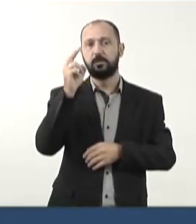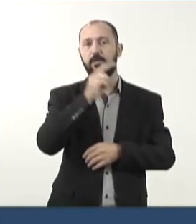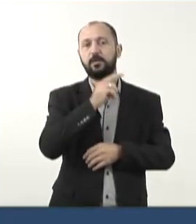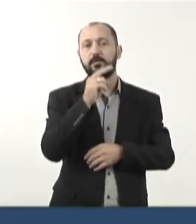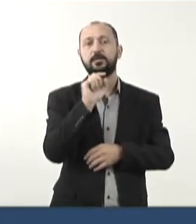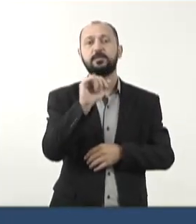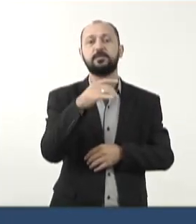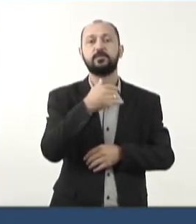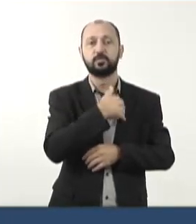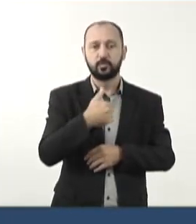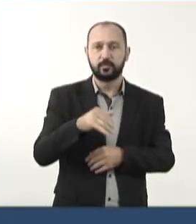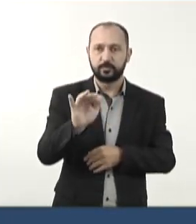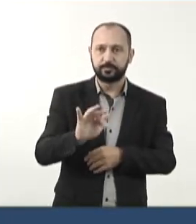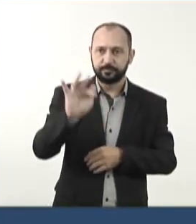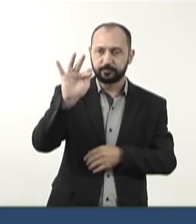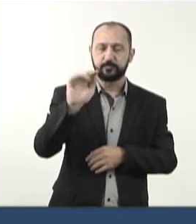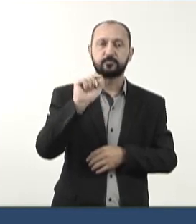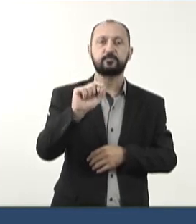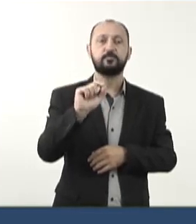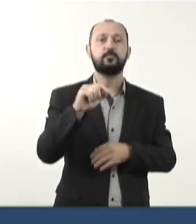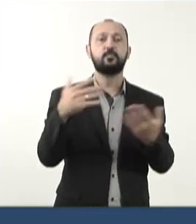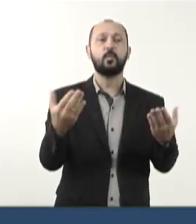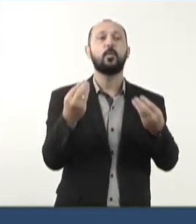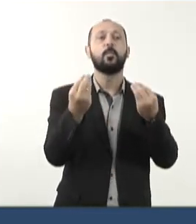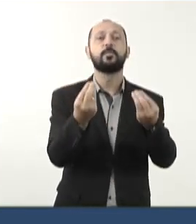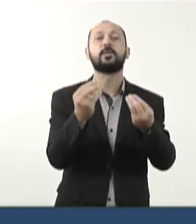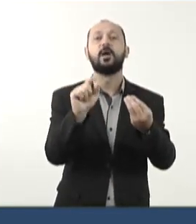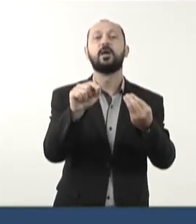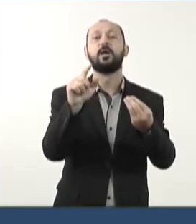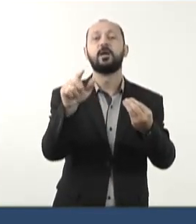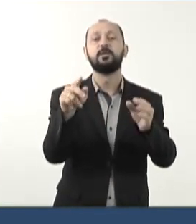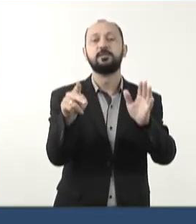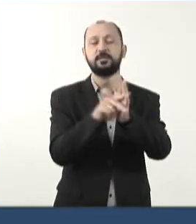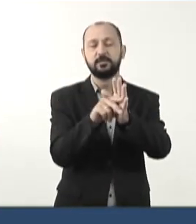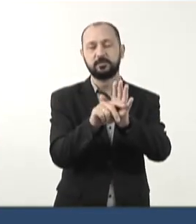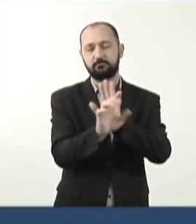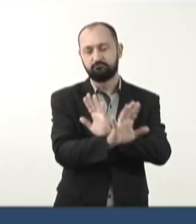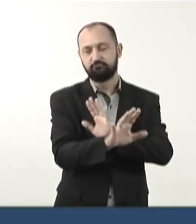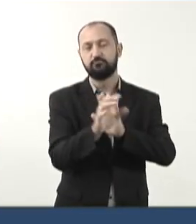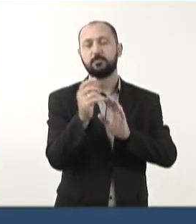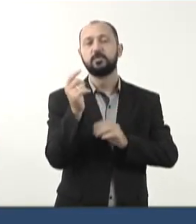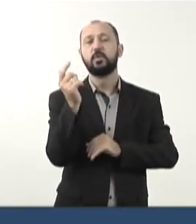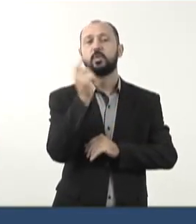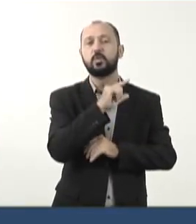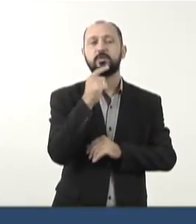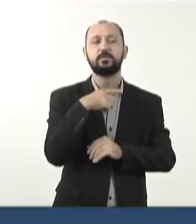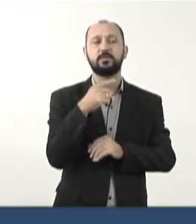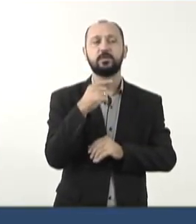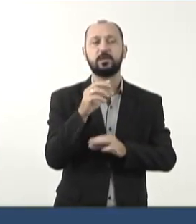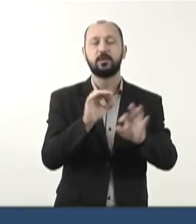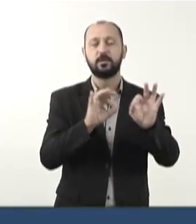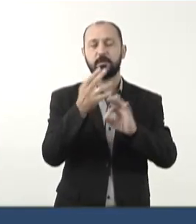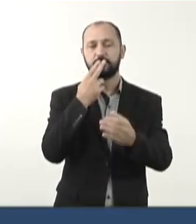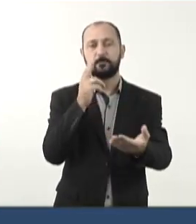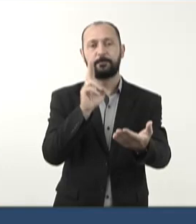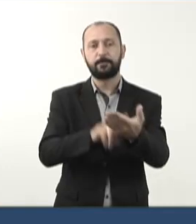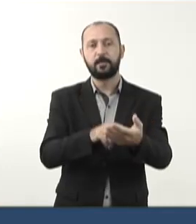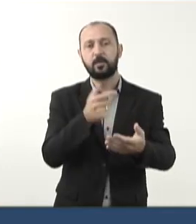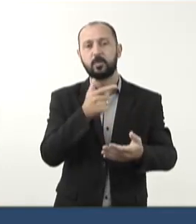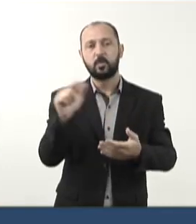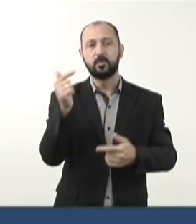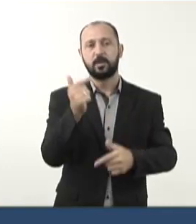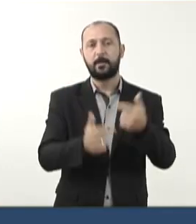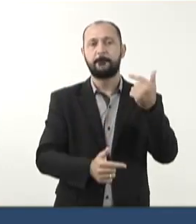imediatamente e do governo federal também, em que pé está essa situação para a gente poder dar encaminhamento em